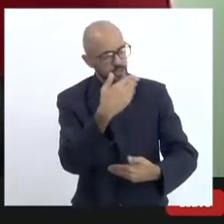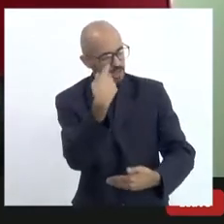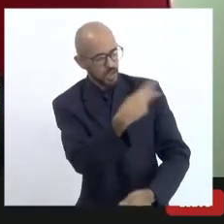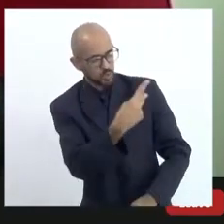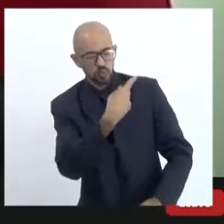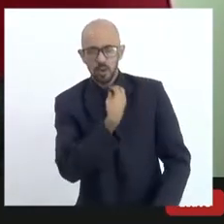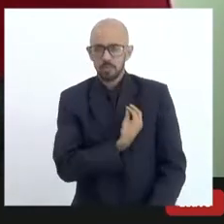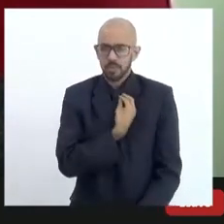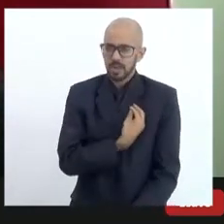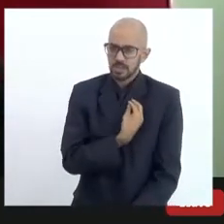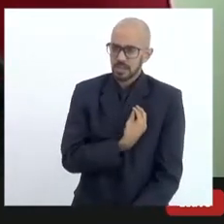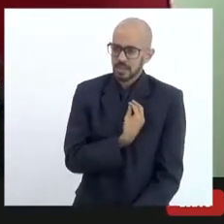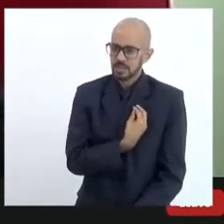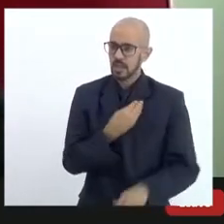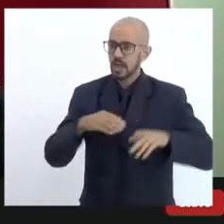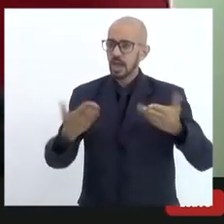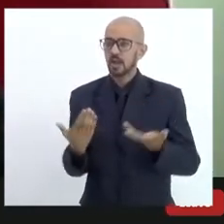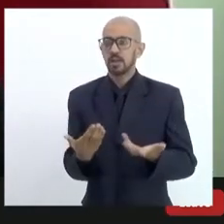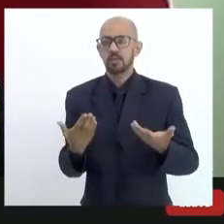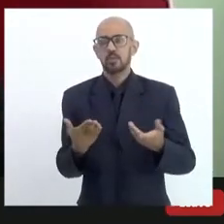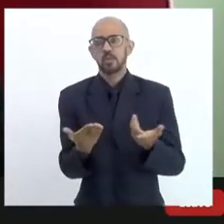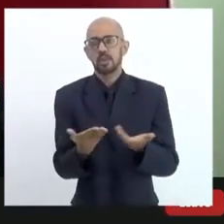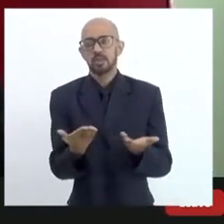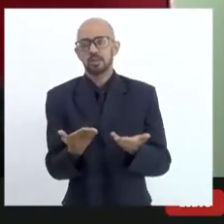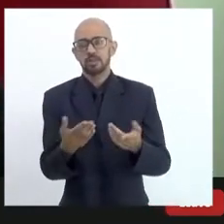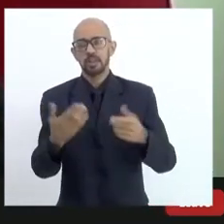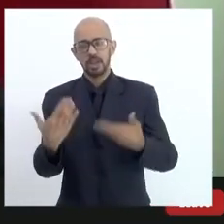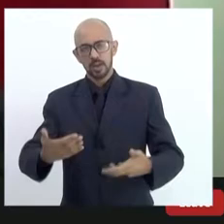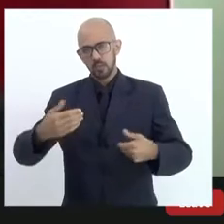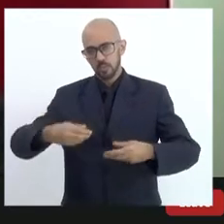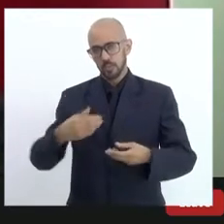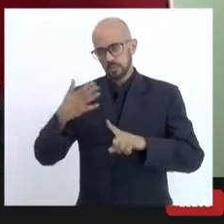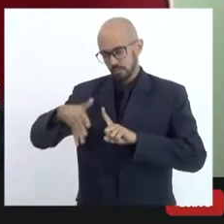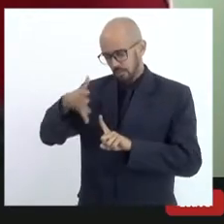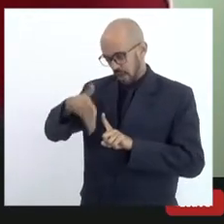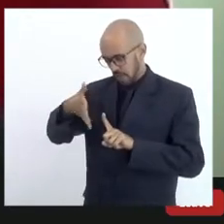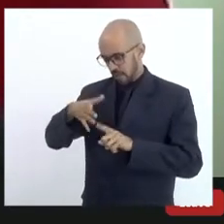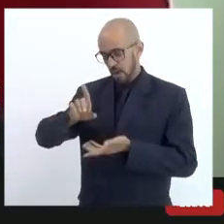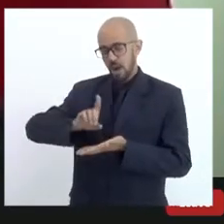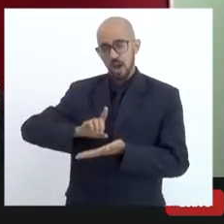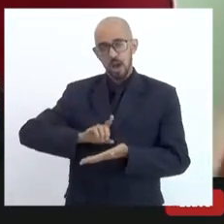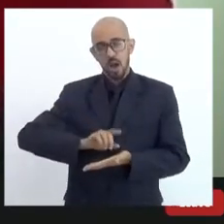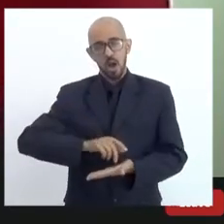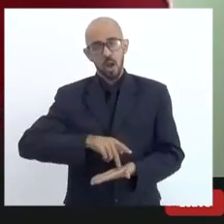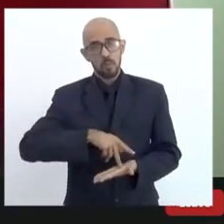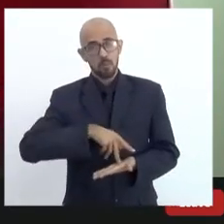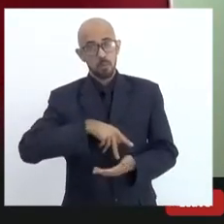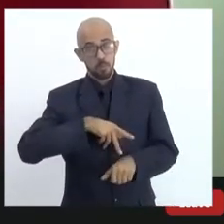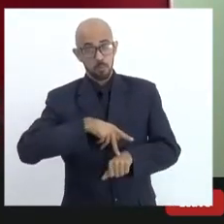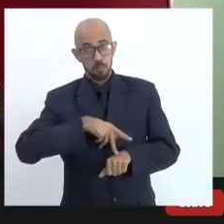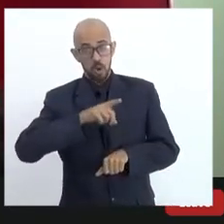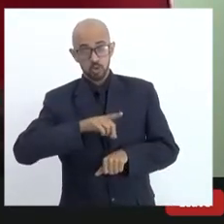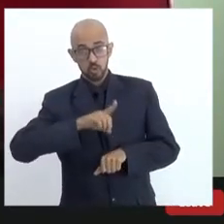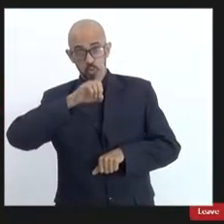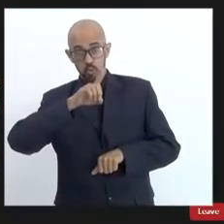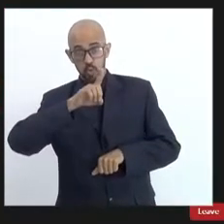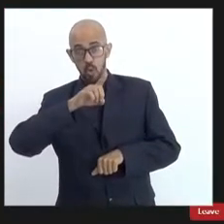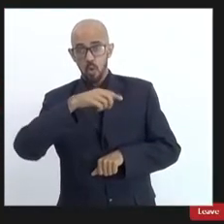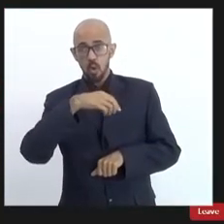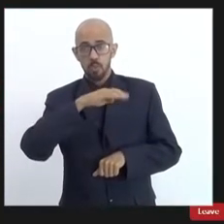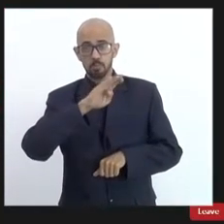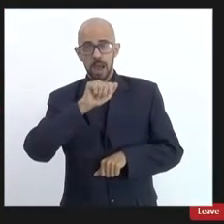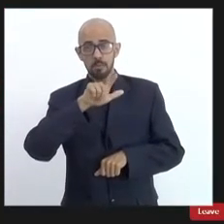para perguntas, eu quero passar aqui a palavra ao pós-doutor Babalaô Evanir dos Santos,